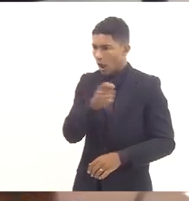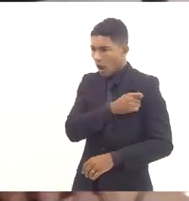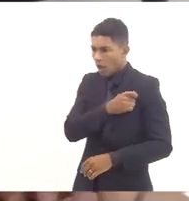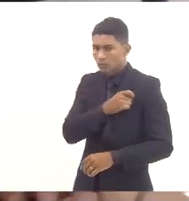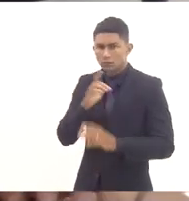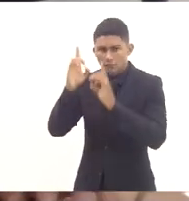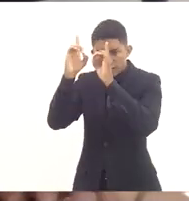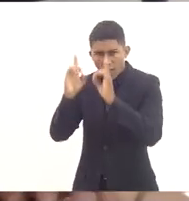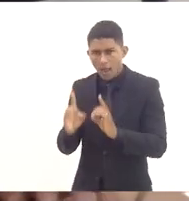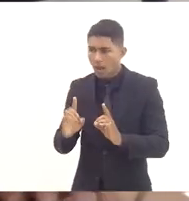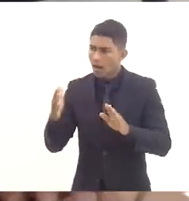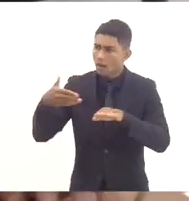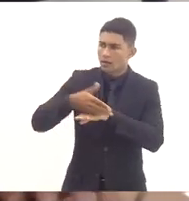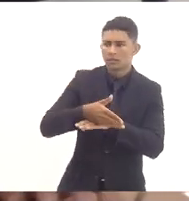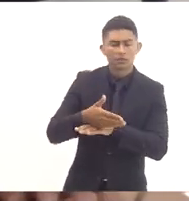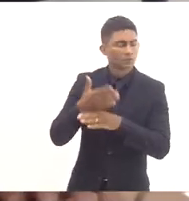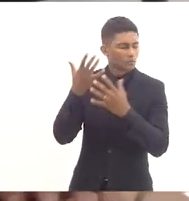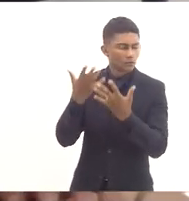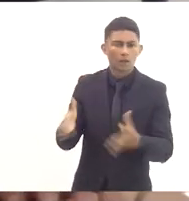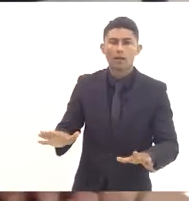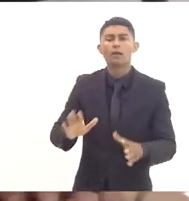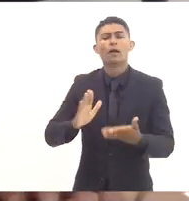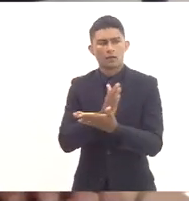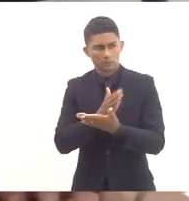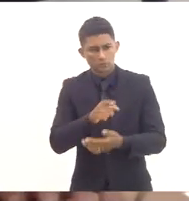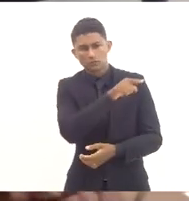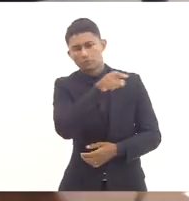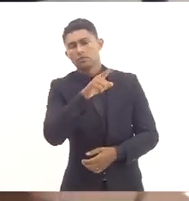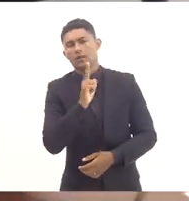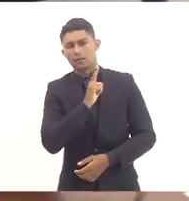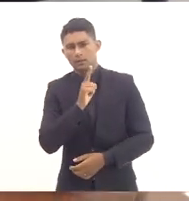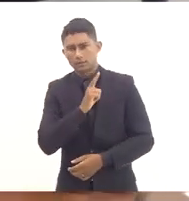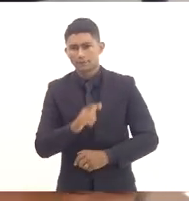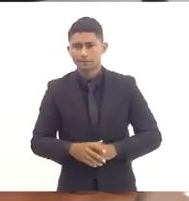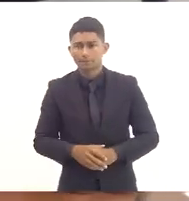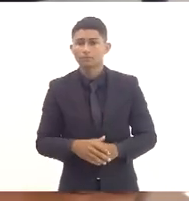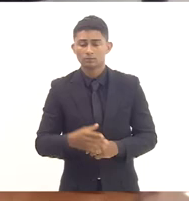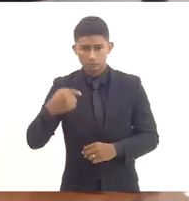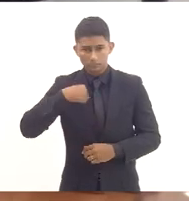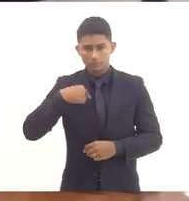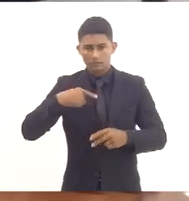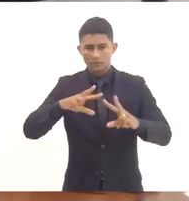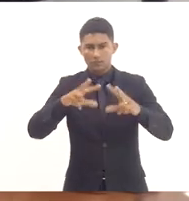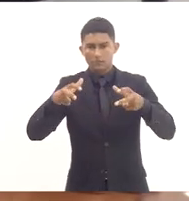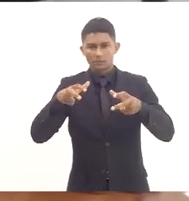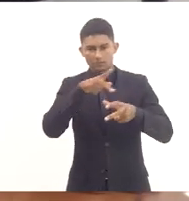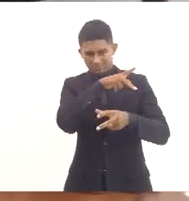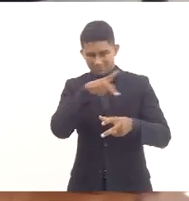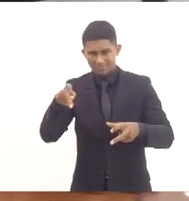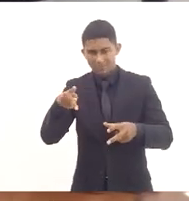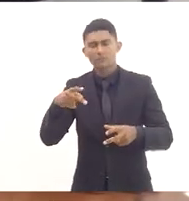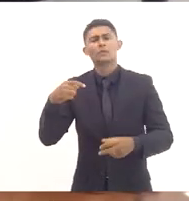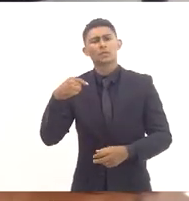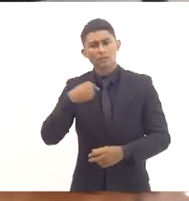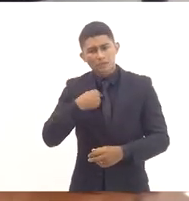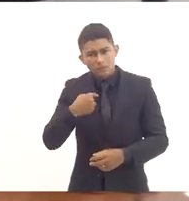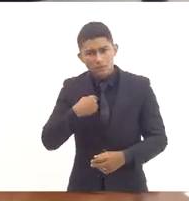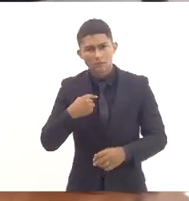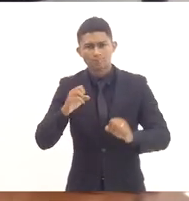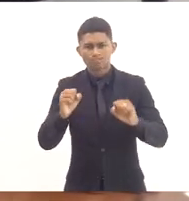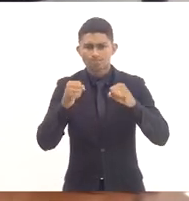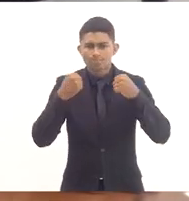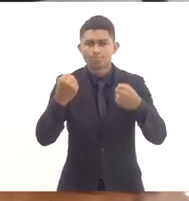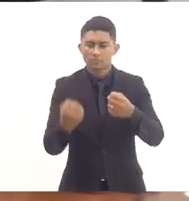segmento de educação e como presidente da Comissão a gente tem participado tem